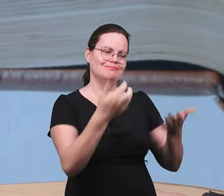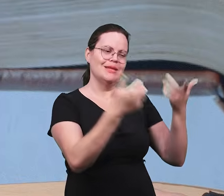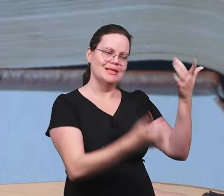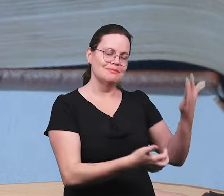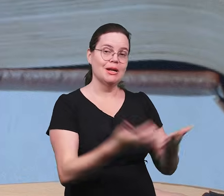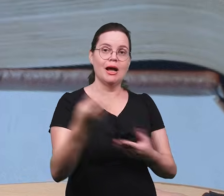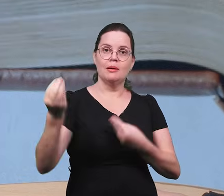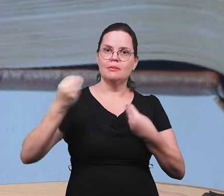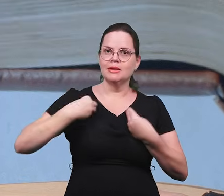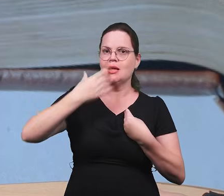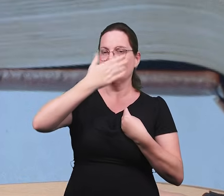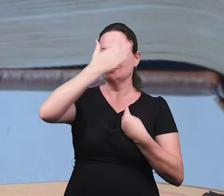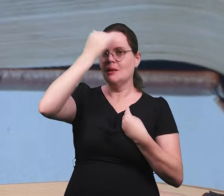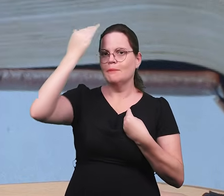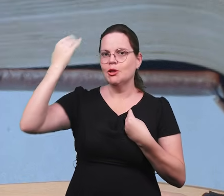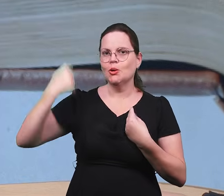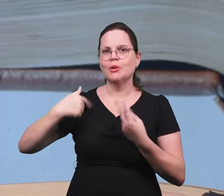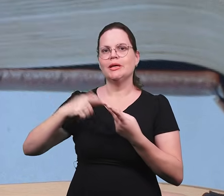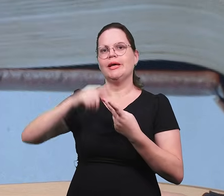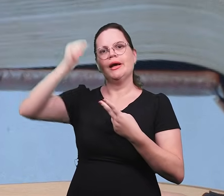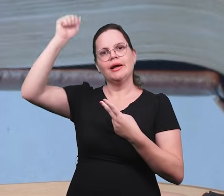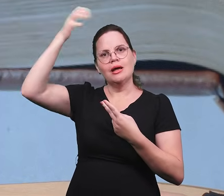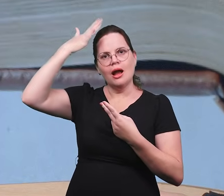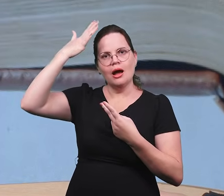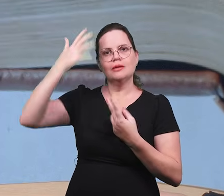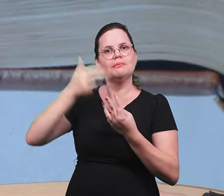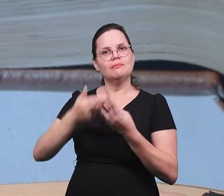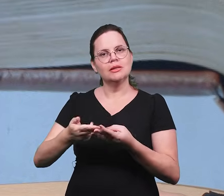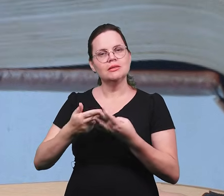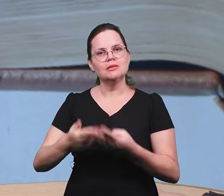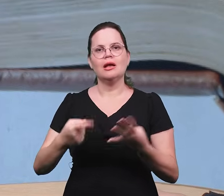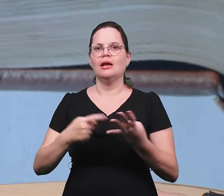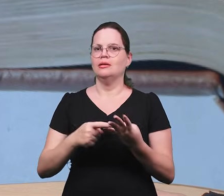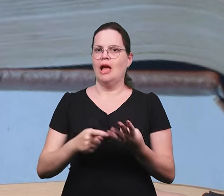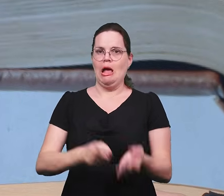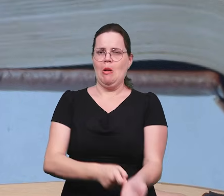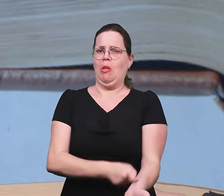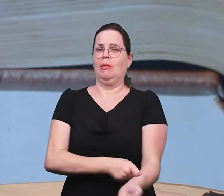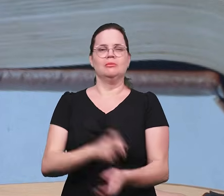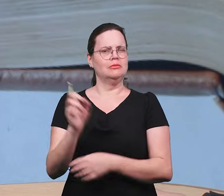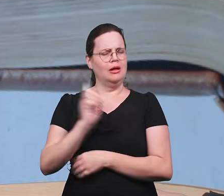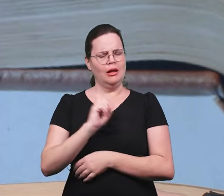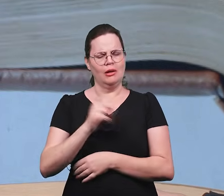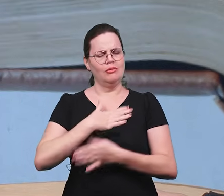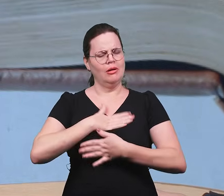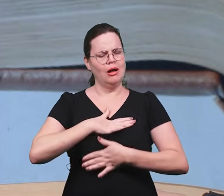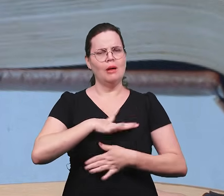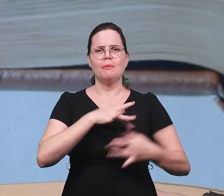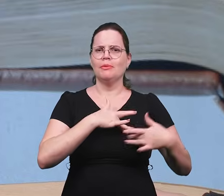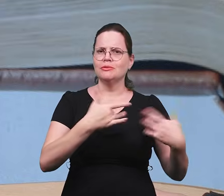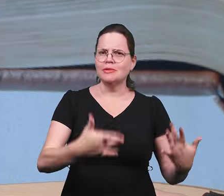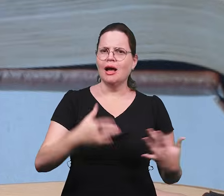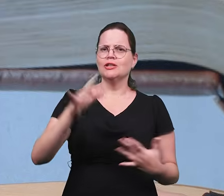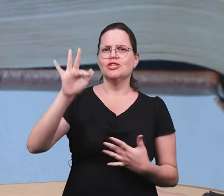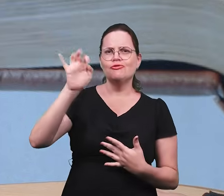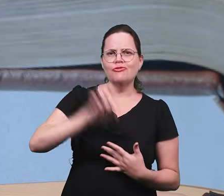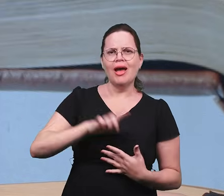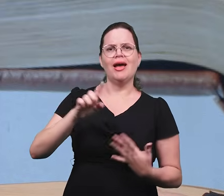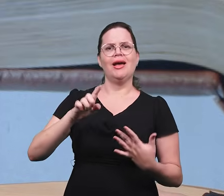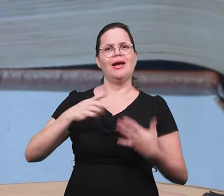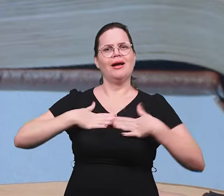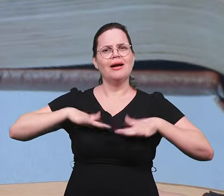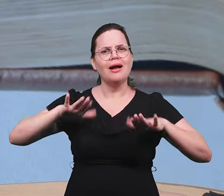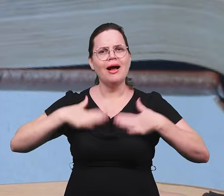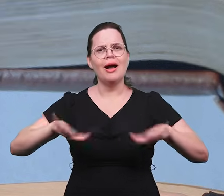de sabedoria, de paciência, de longanimidade, de bondade, de fé, de mansidão, temperança,